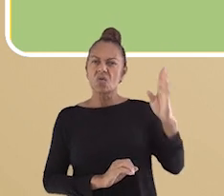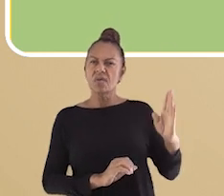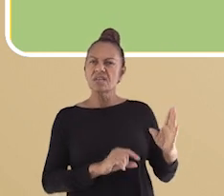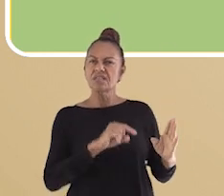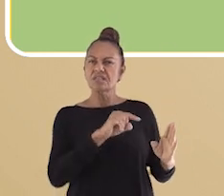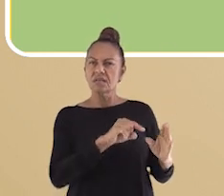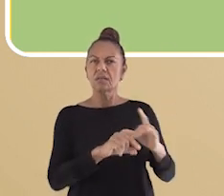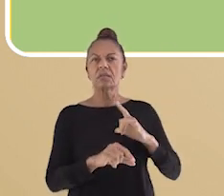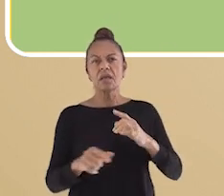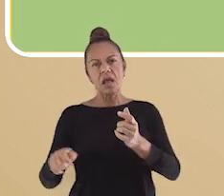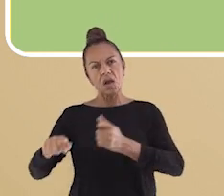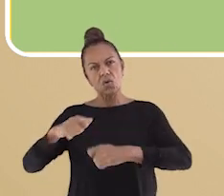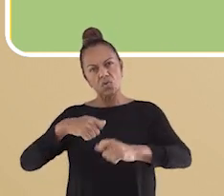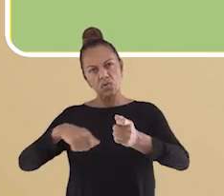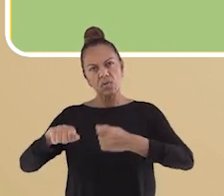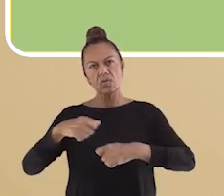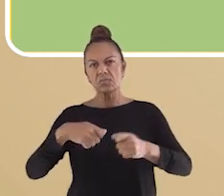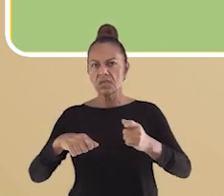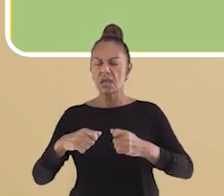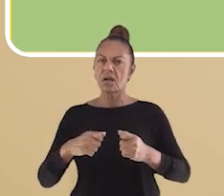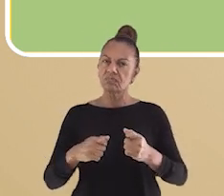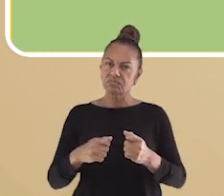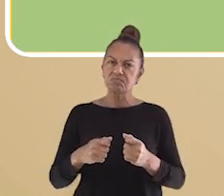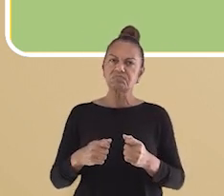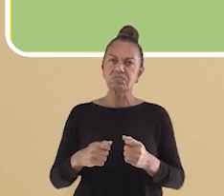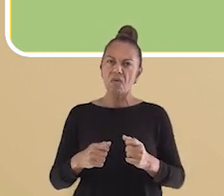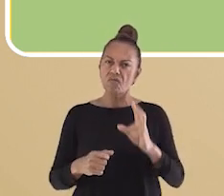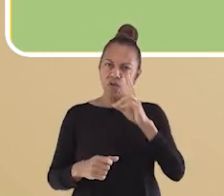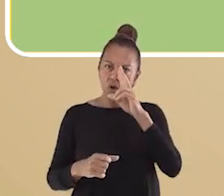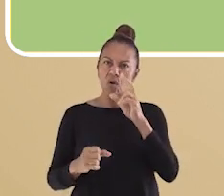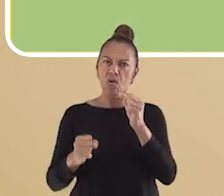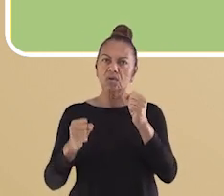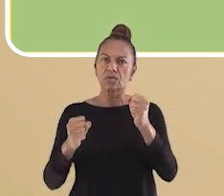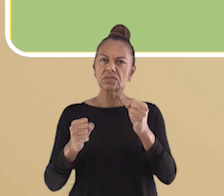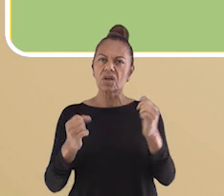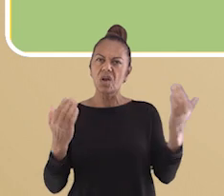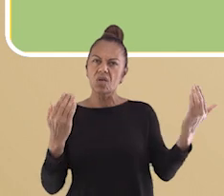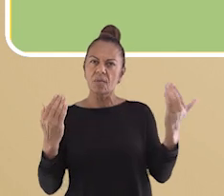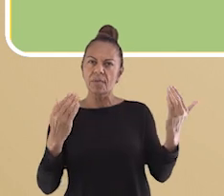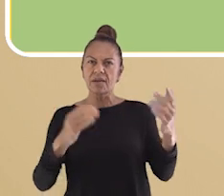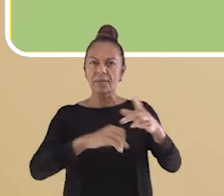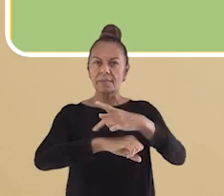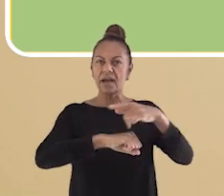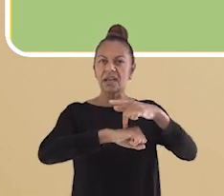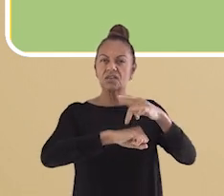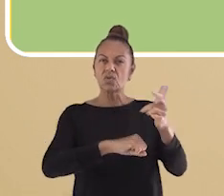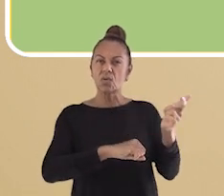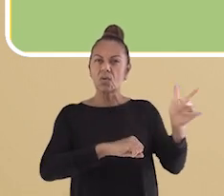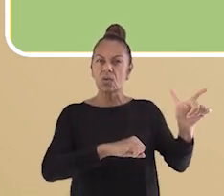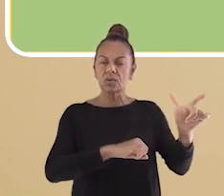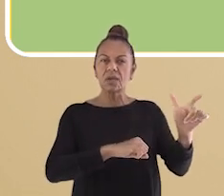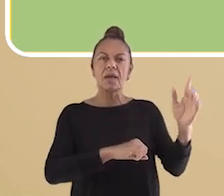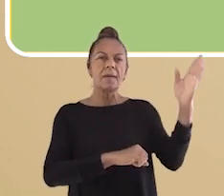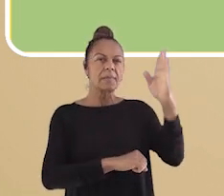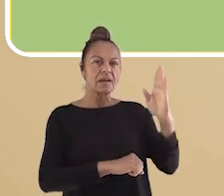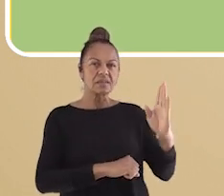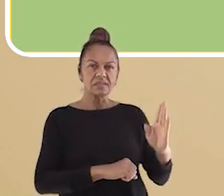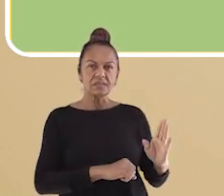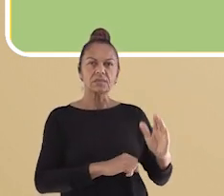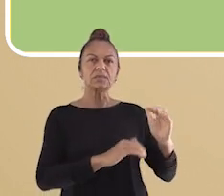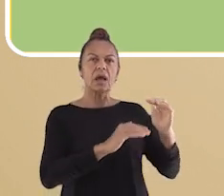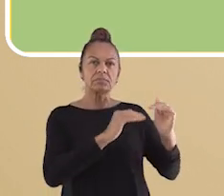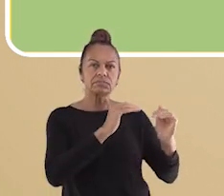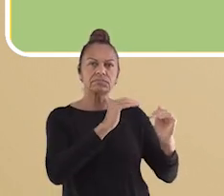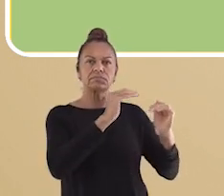exemplo, tem uma economia relativamente forte comparada a outros países subdesenvolvidos, ou seja,